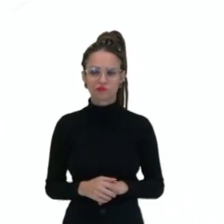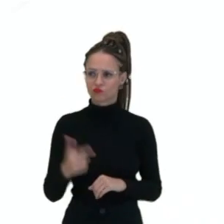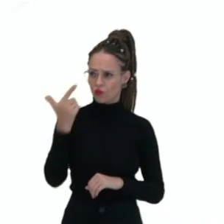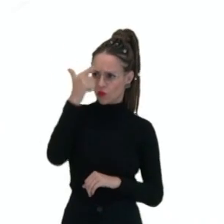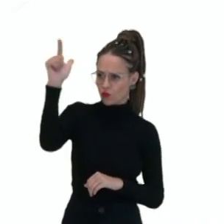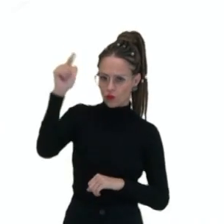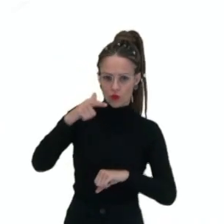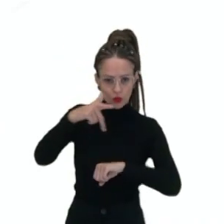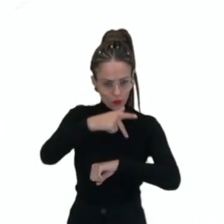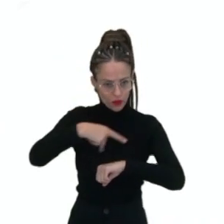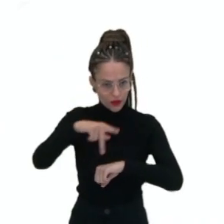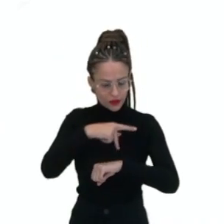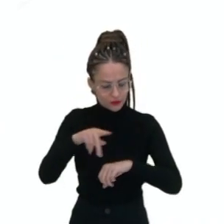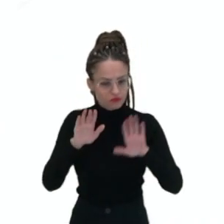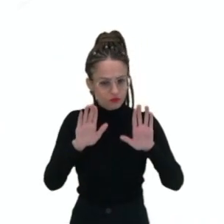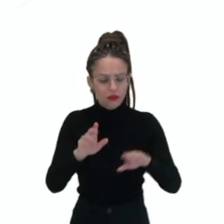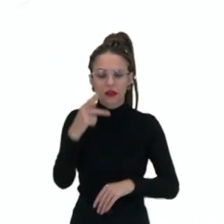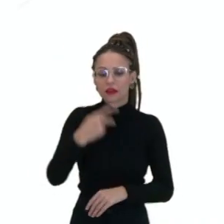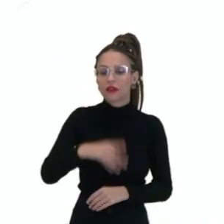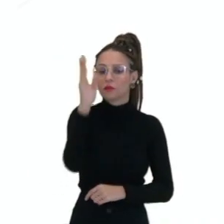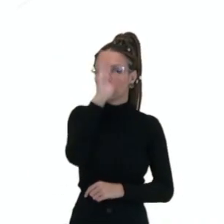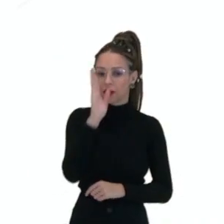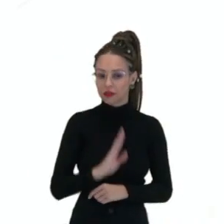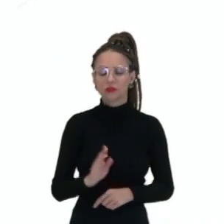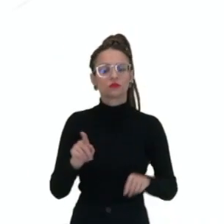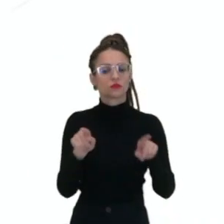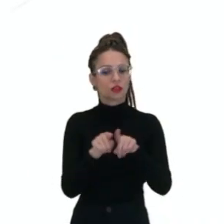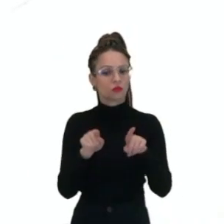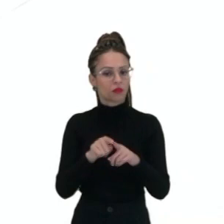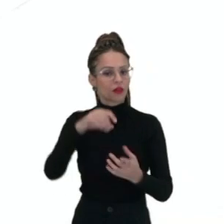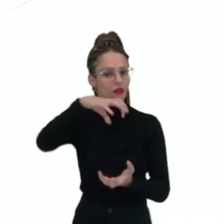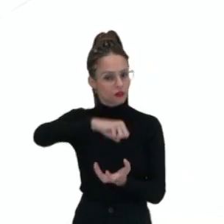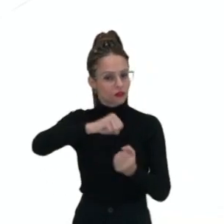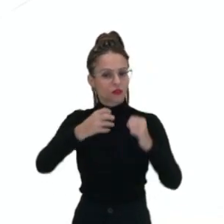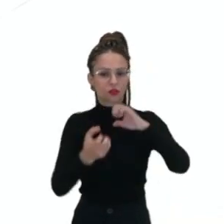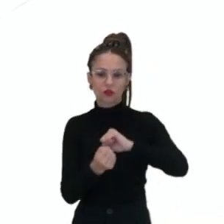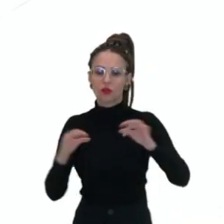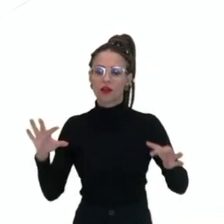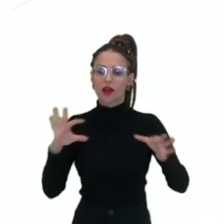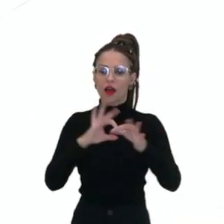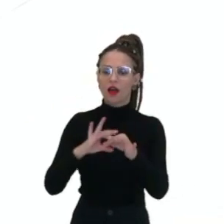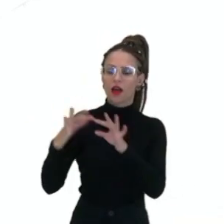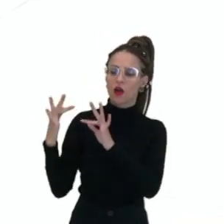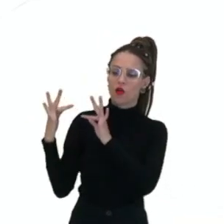países, o Brasil também tem o artesanato associado ao folclore.